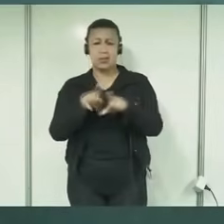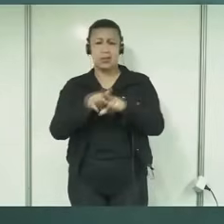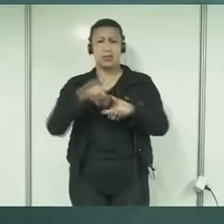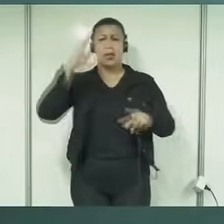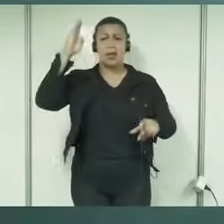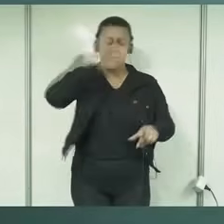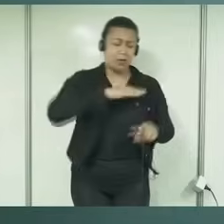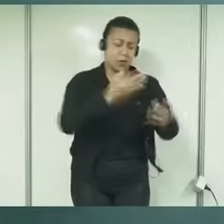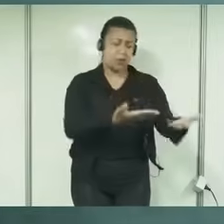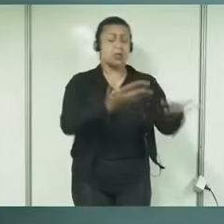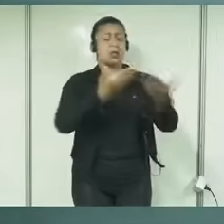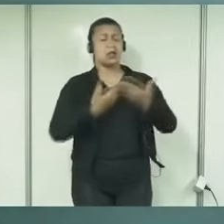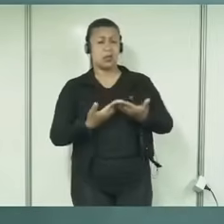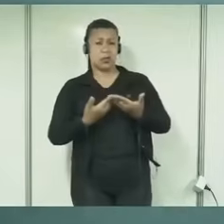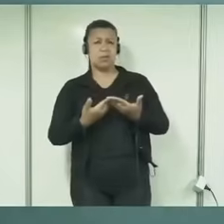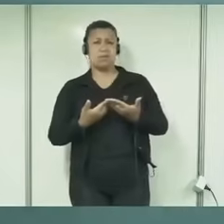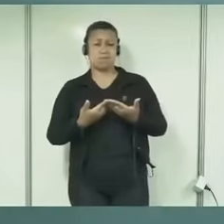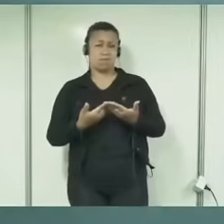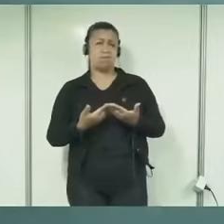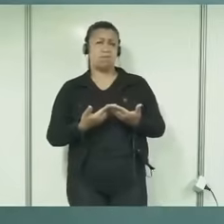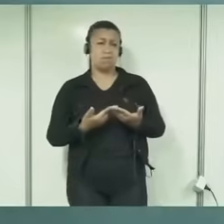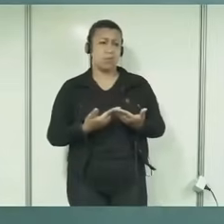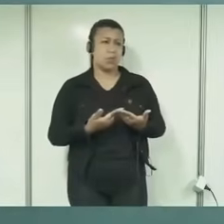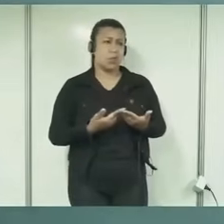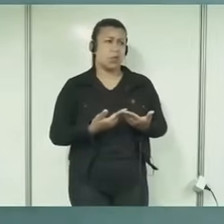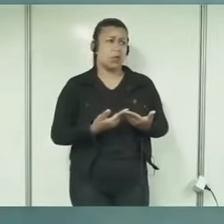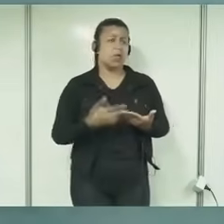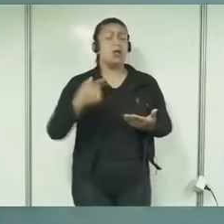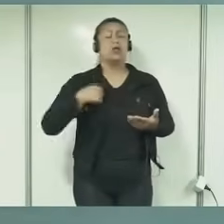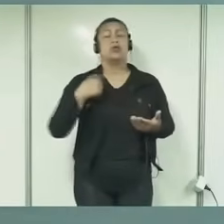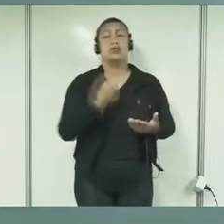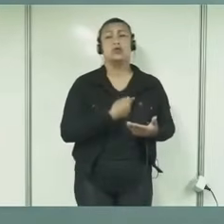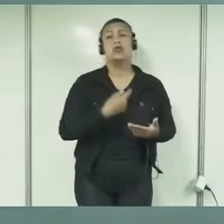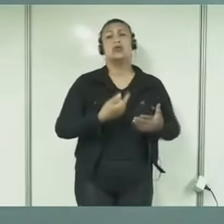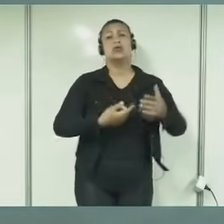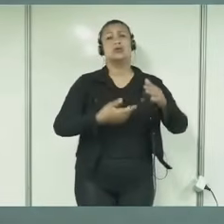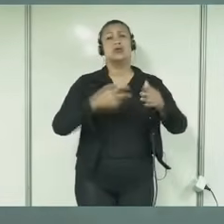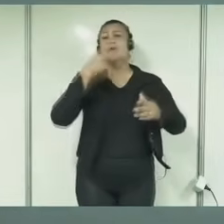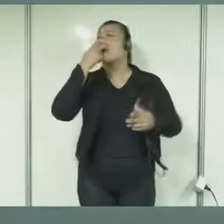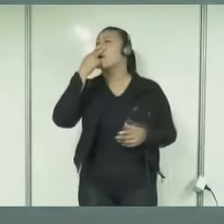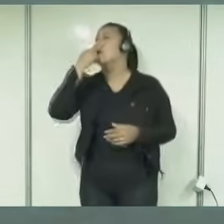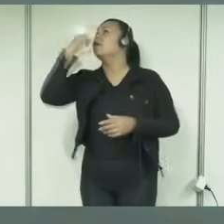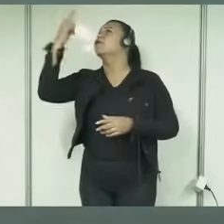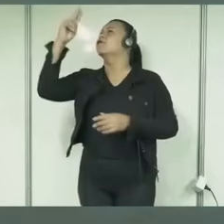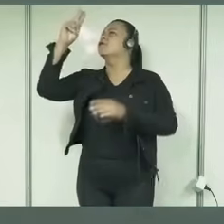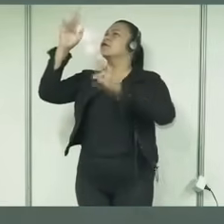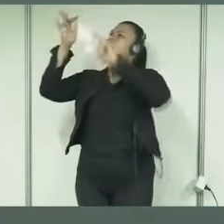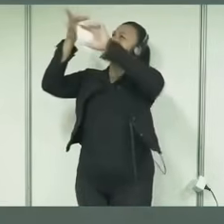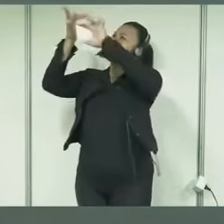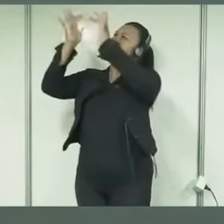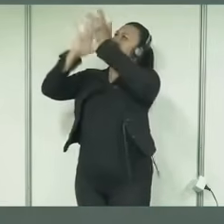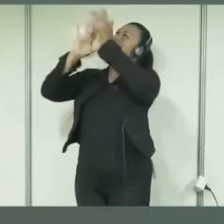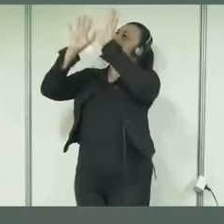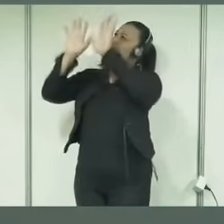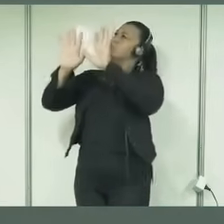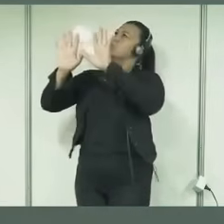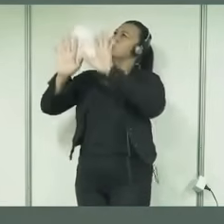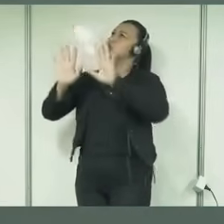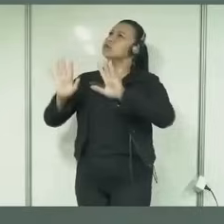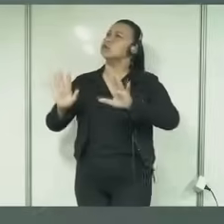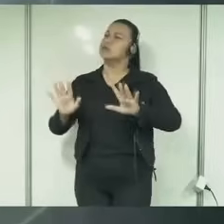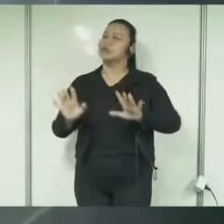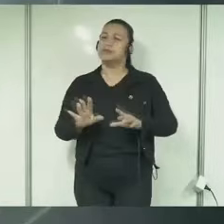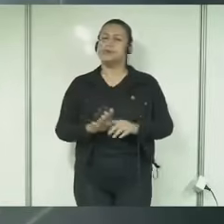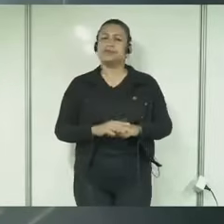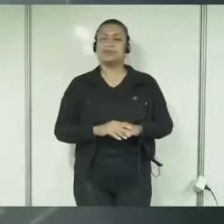dando mãos e força a Jesus, que só faz isso. Por isso,